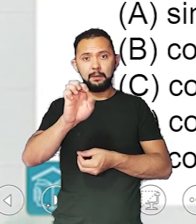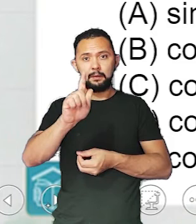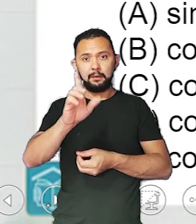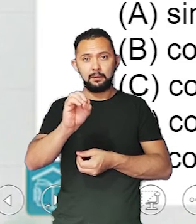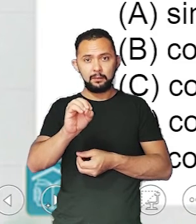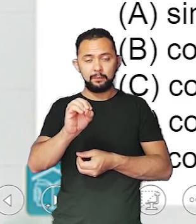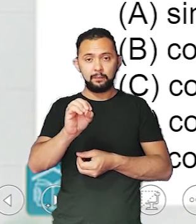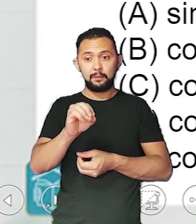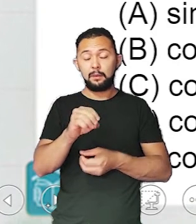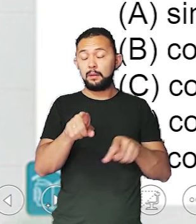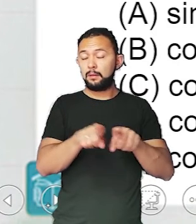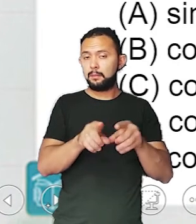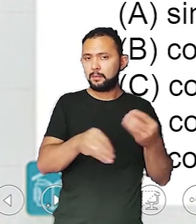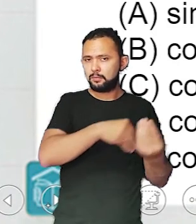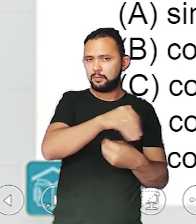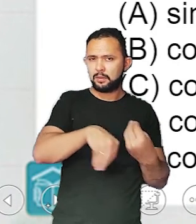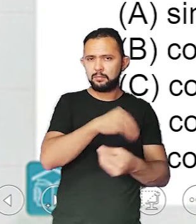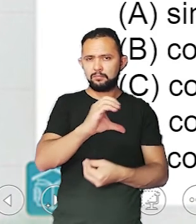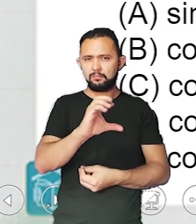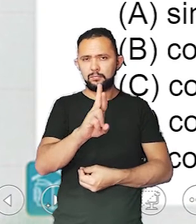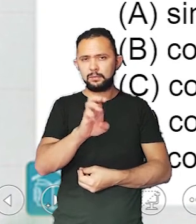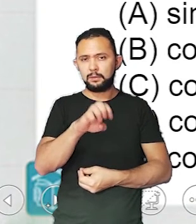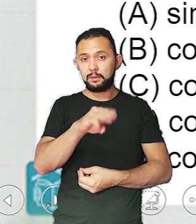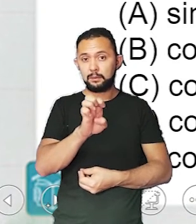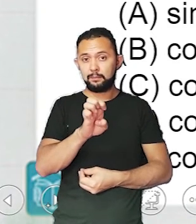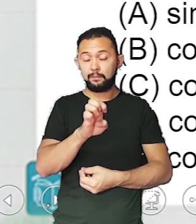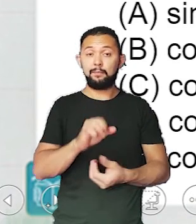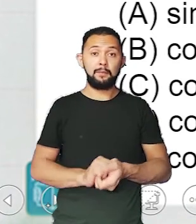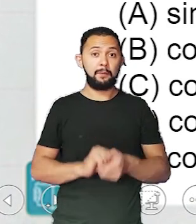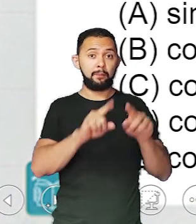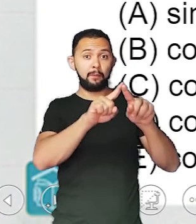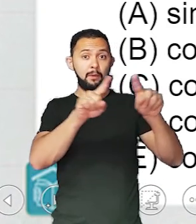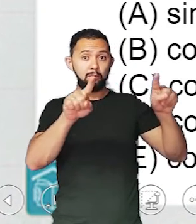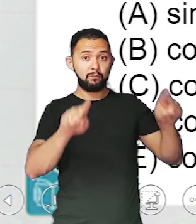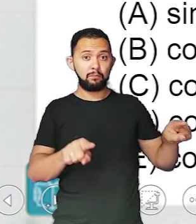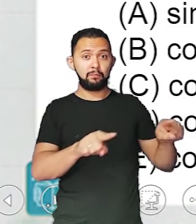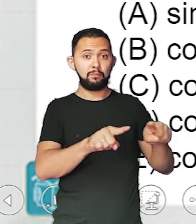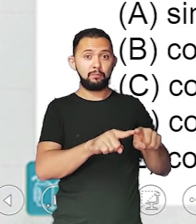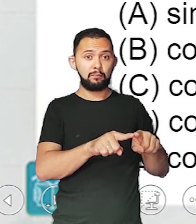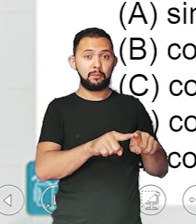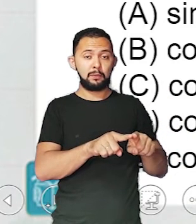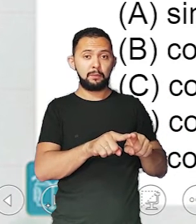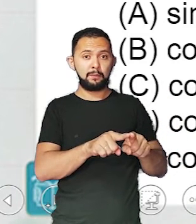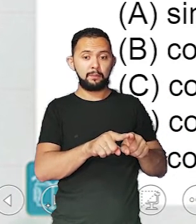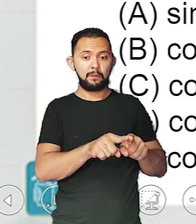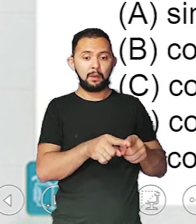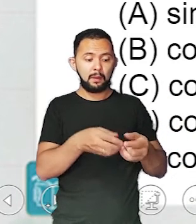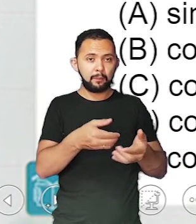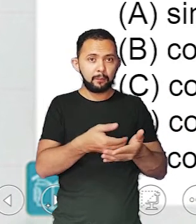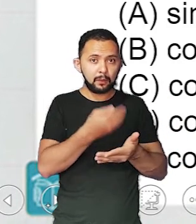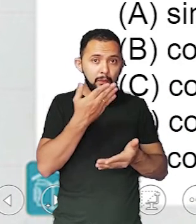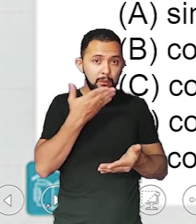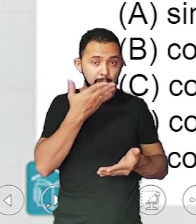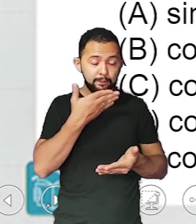certamente analisar alguma frase, né, dessa tirinha, ok? No último quadrinho, a oração, que a sobremesa é pêssego com